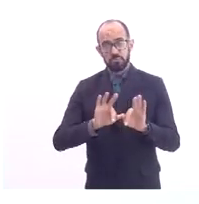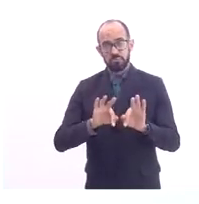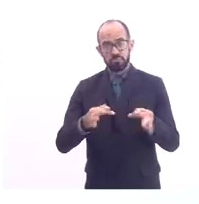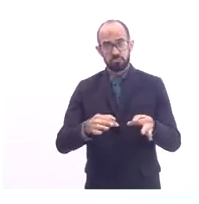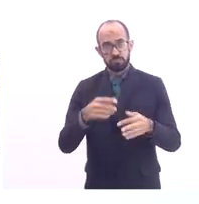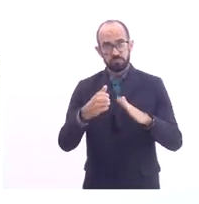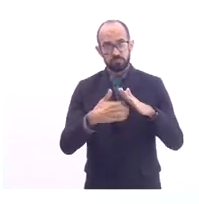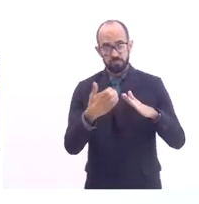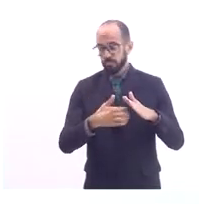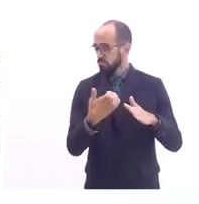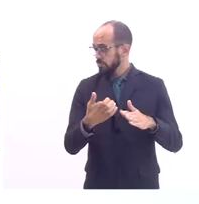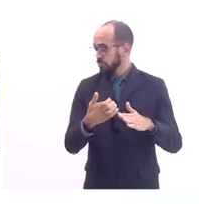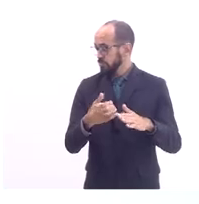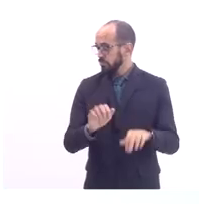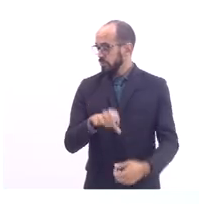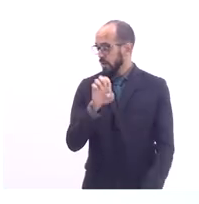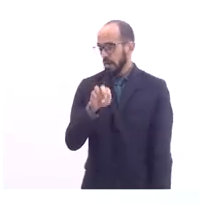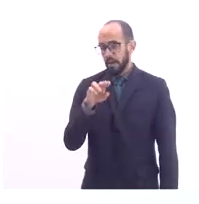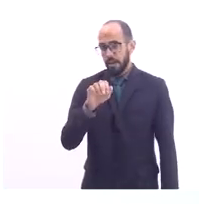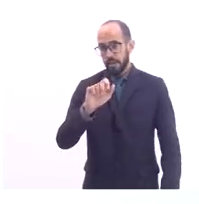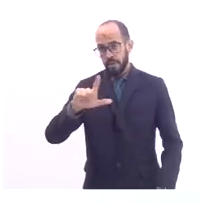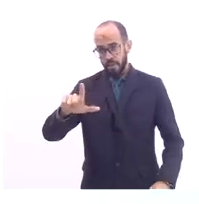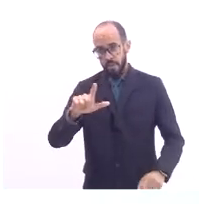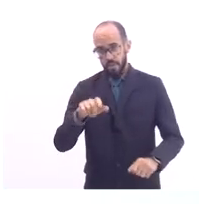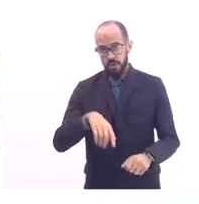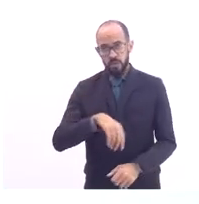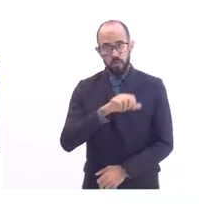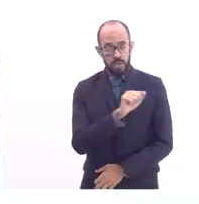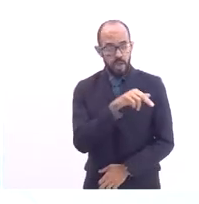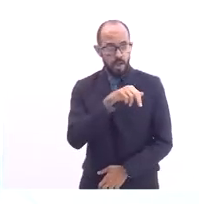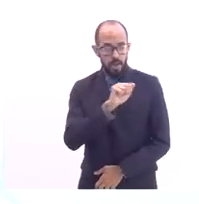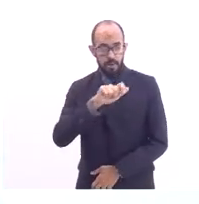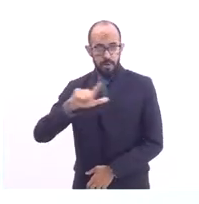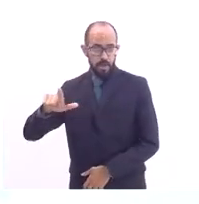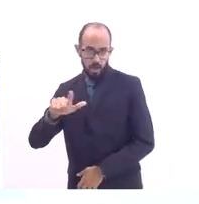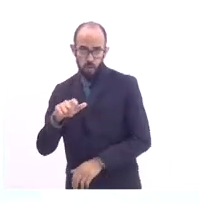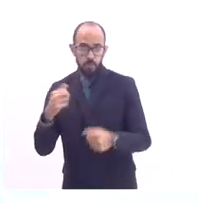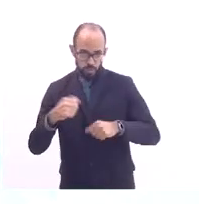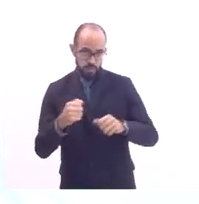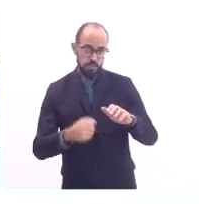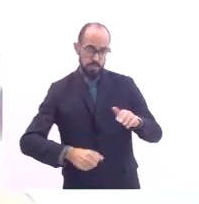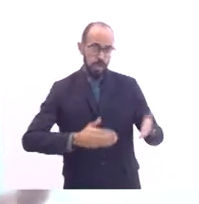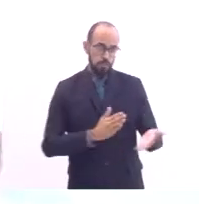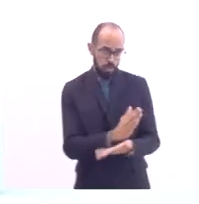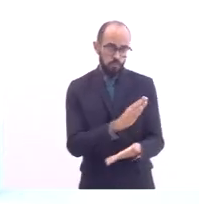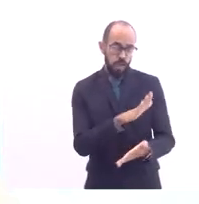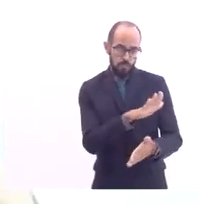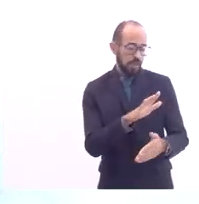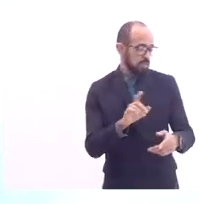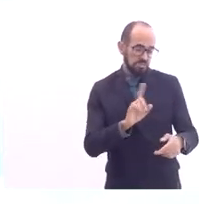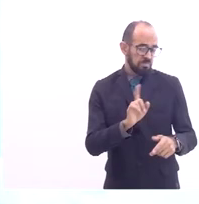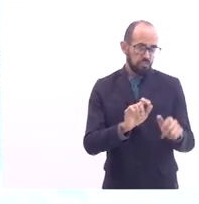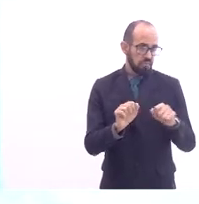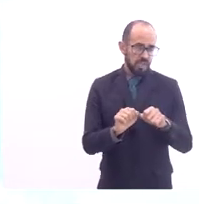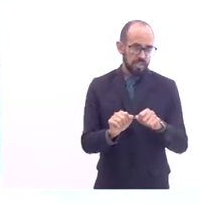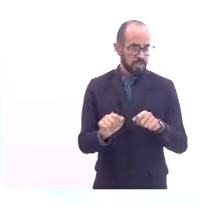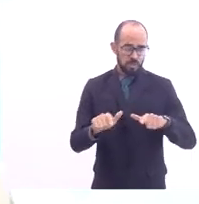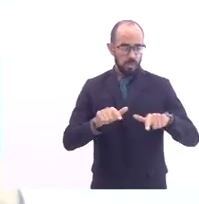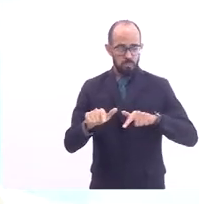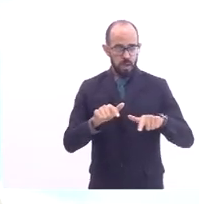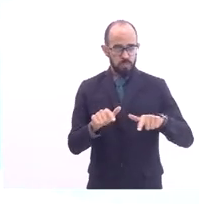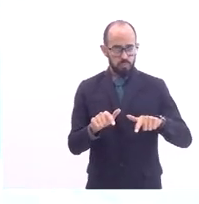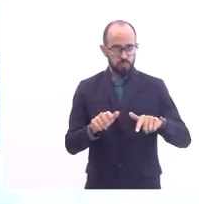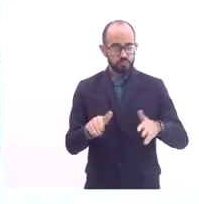logicamente a Enel, a ANEEL teria que atestar, mas a gente sabe que, concretamente, a ANEEL acaba não fazendo esse trabalho. Então, esse é um